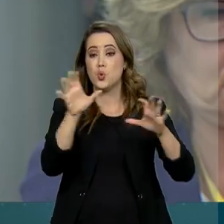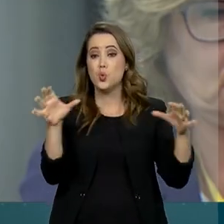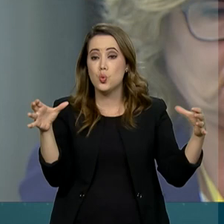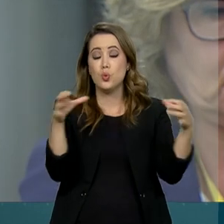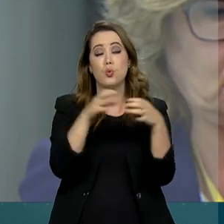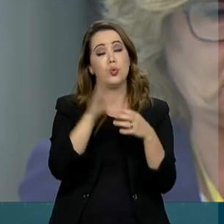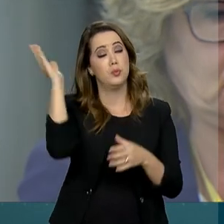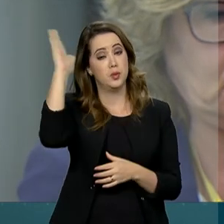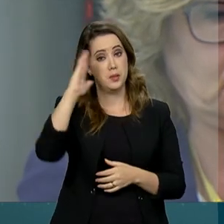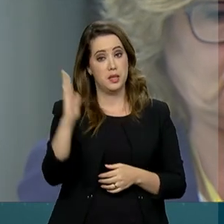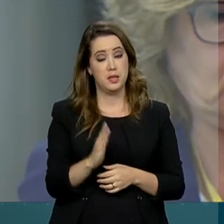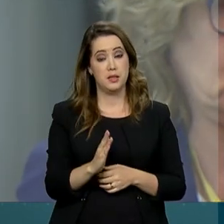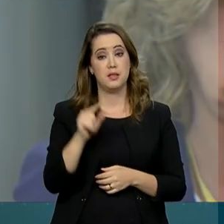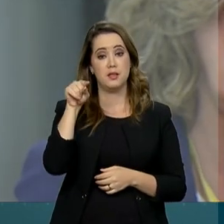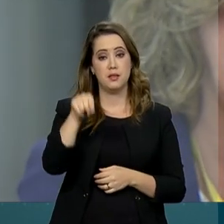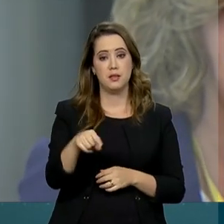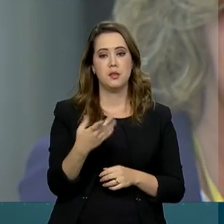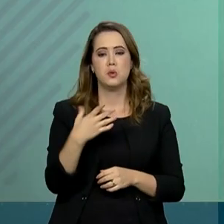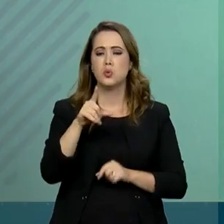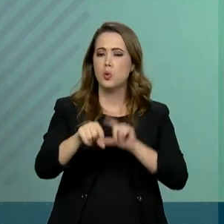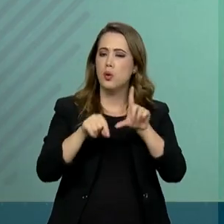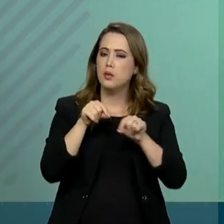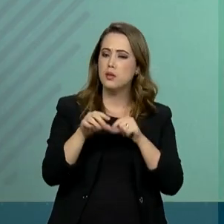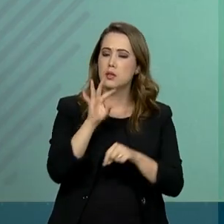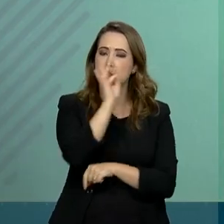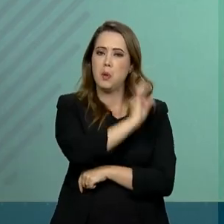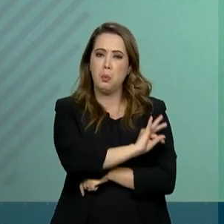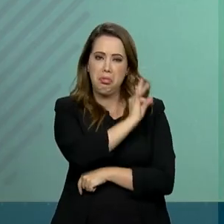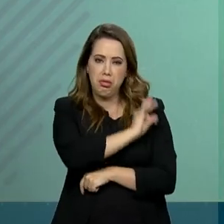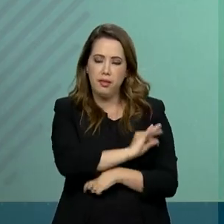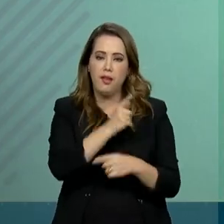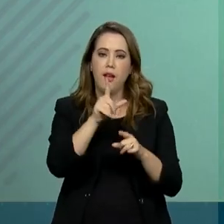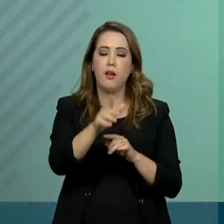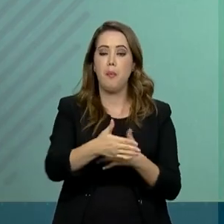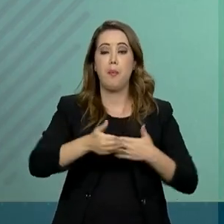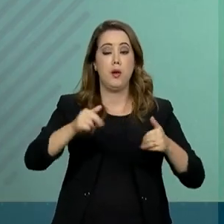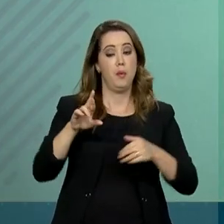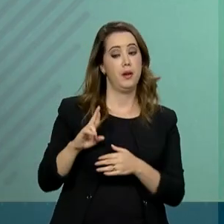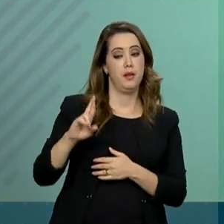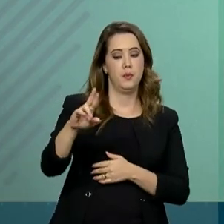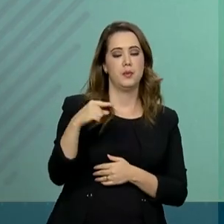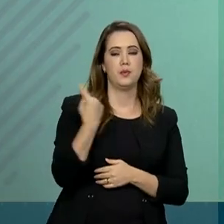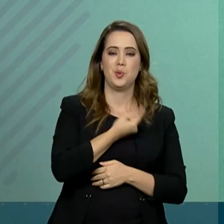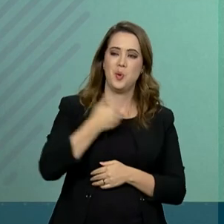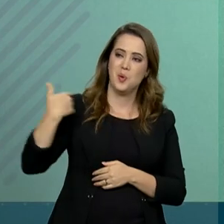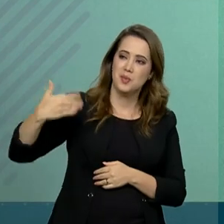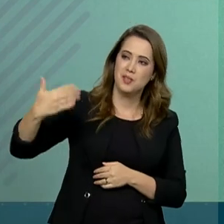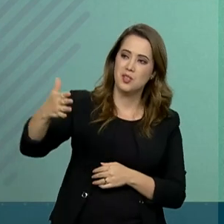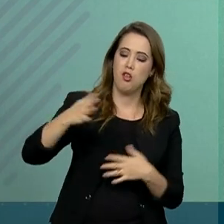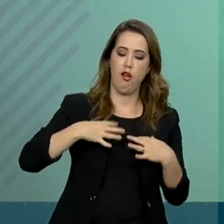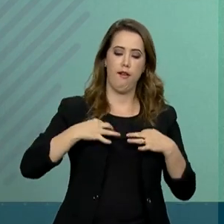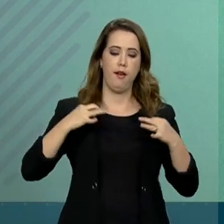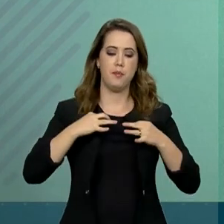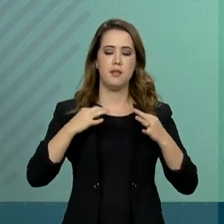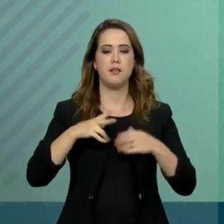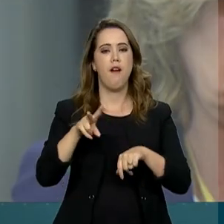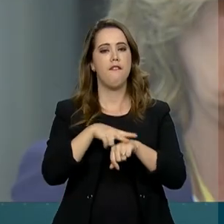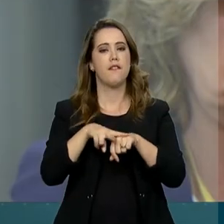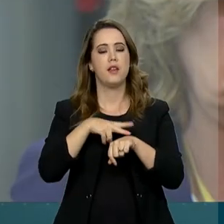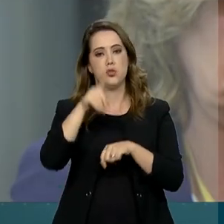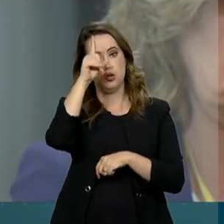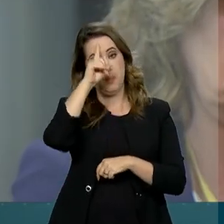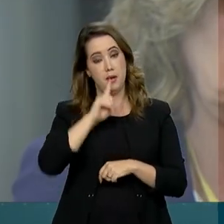foram eleitos pelo técnico são os melhores para representar a nossa tradicional camisa verde amarela e